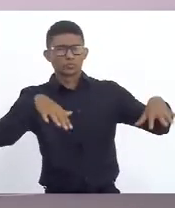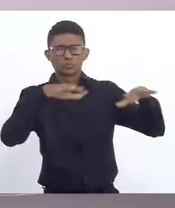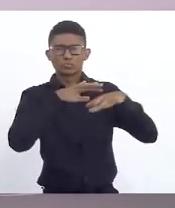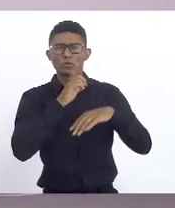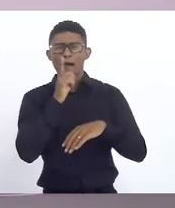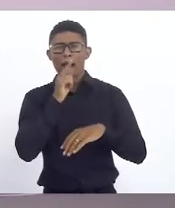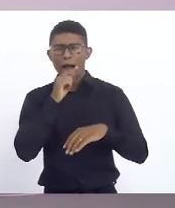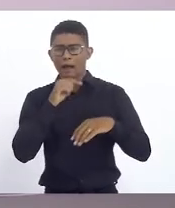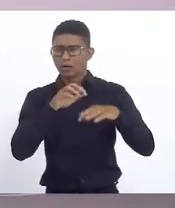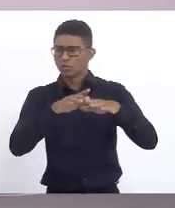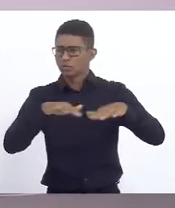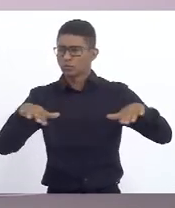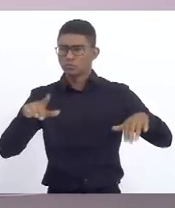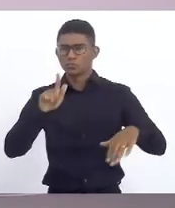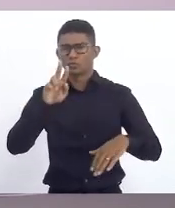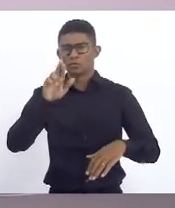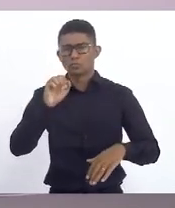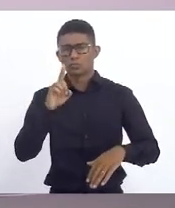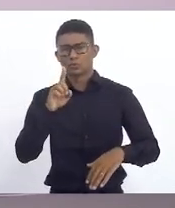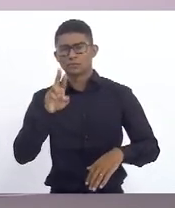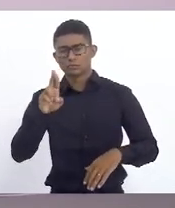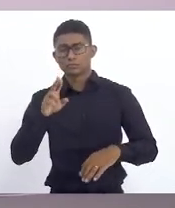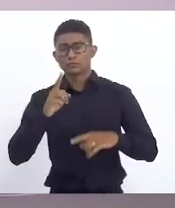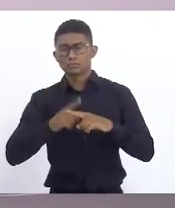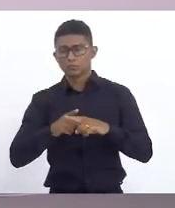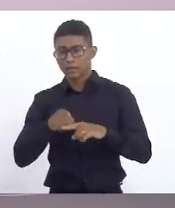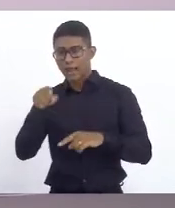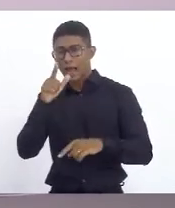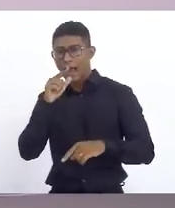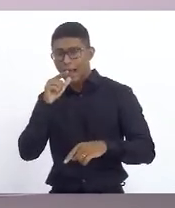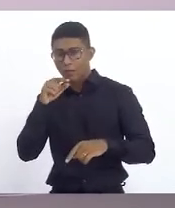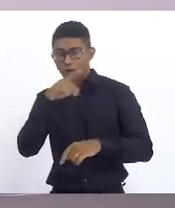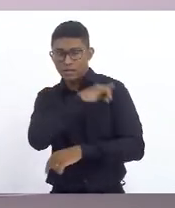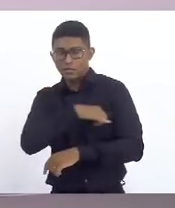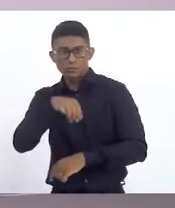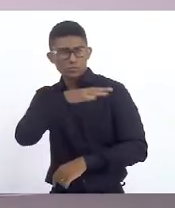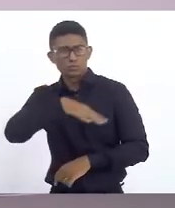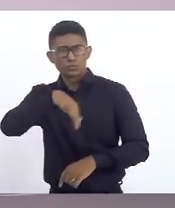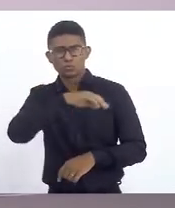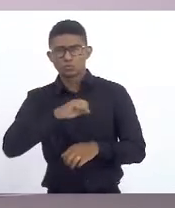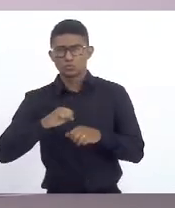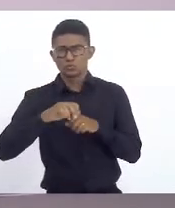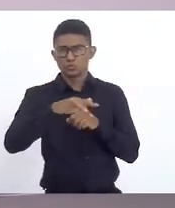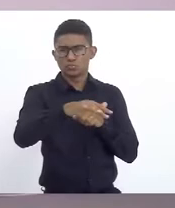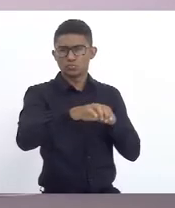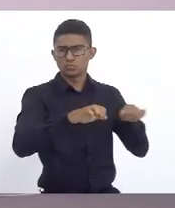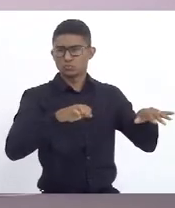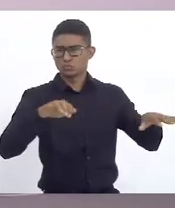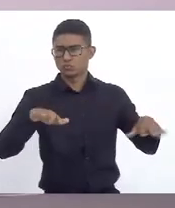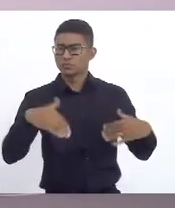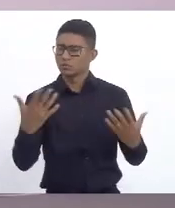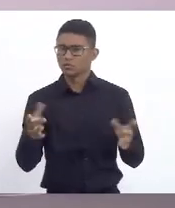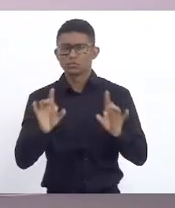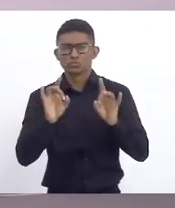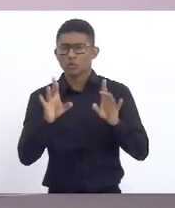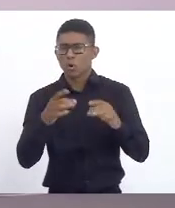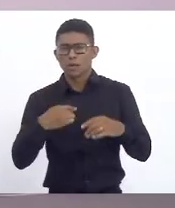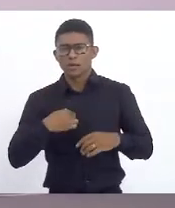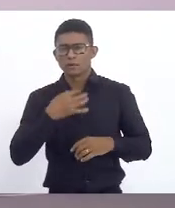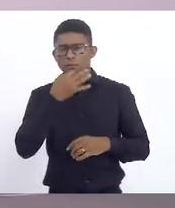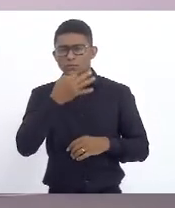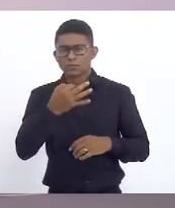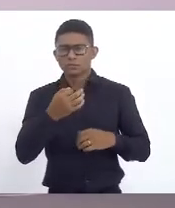atinge vários locais do estado do Rio de Janeiro. Eu só deixei essas considerações. Espero